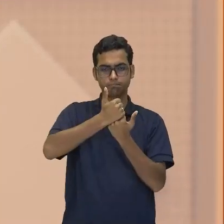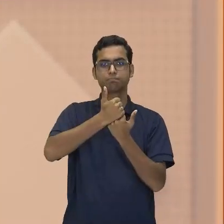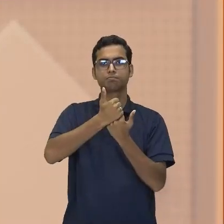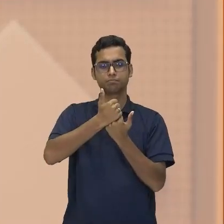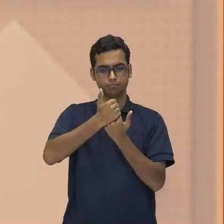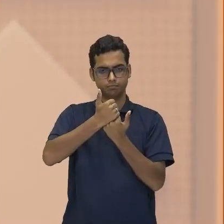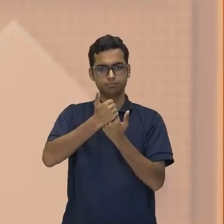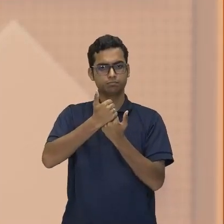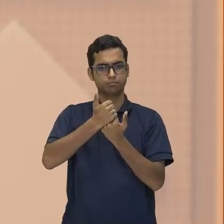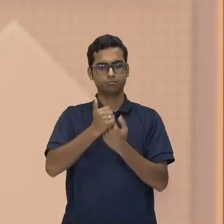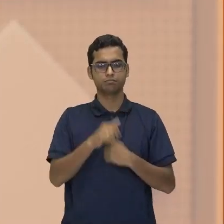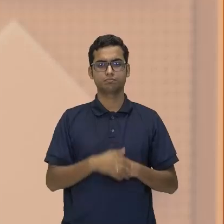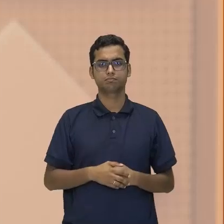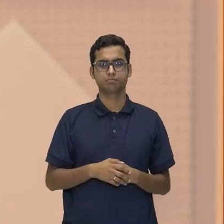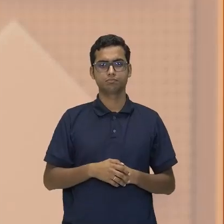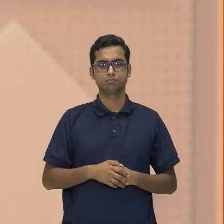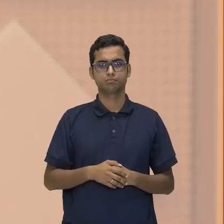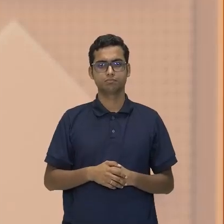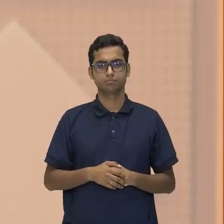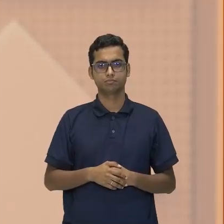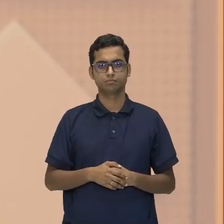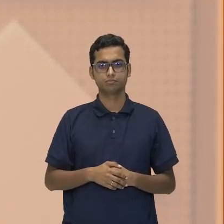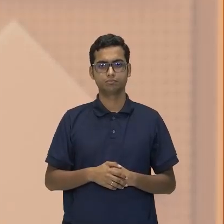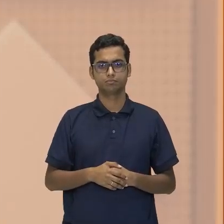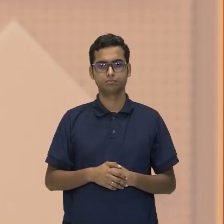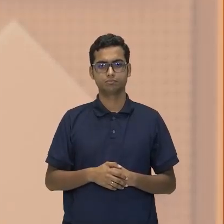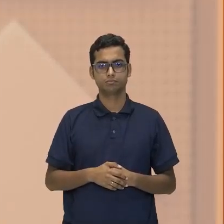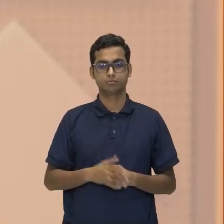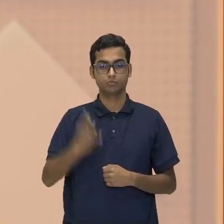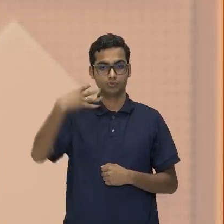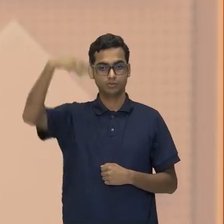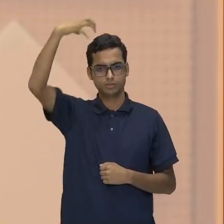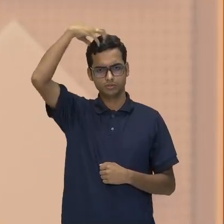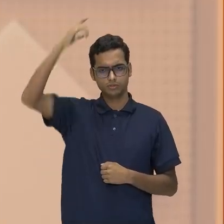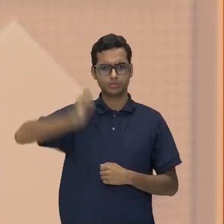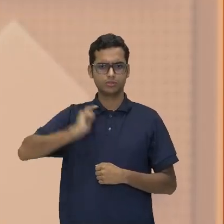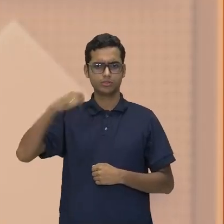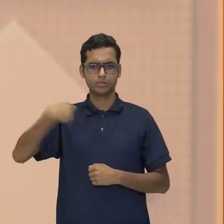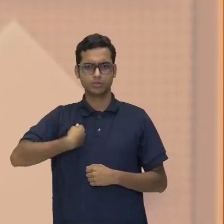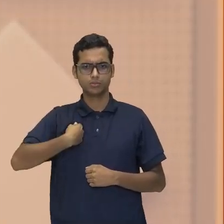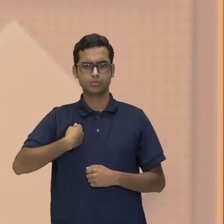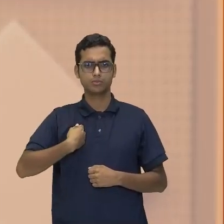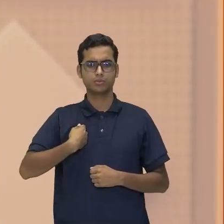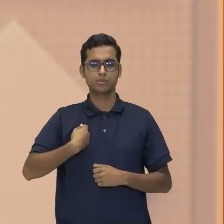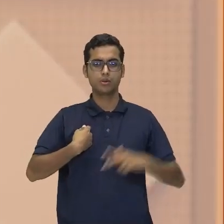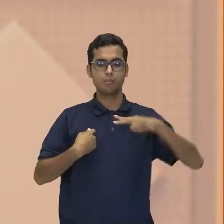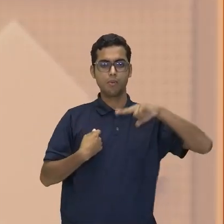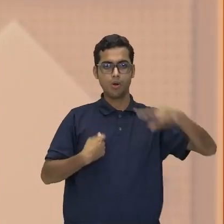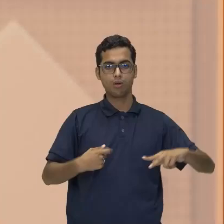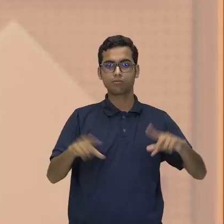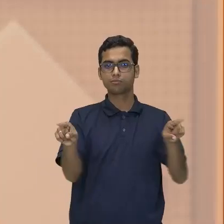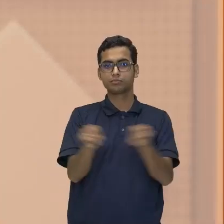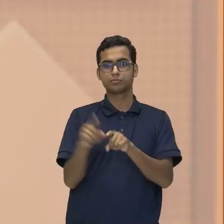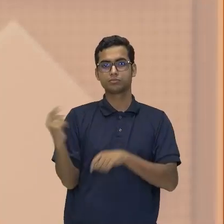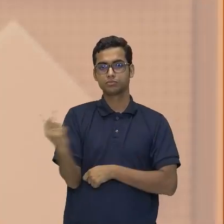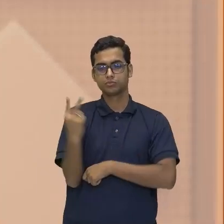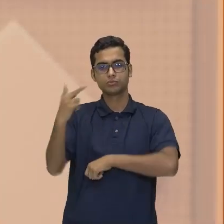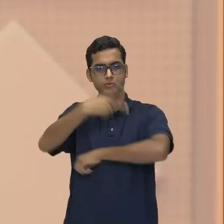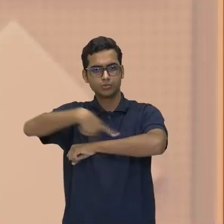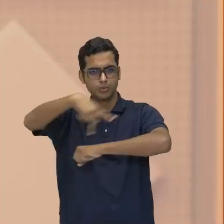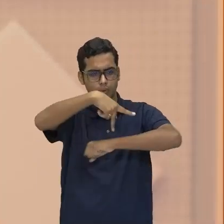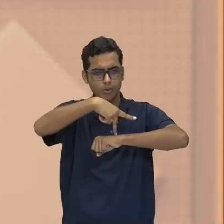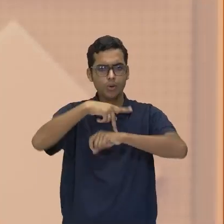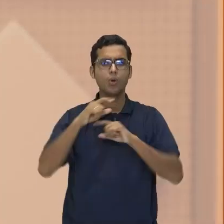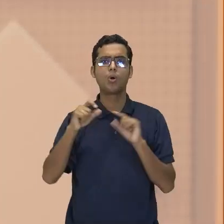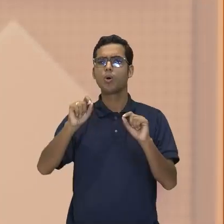Espanha agora também é rei de Portugal. Temos um rei para os dois países. Isso vai